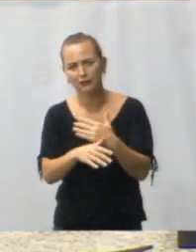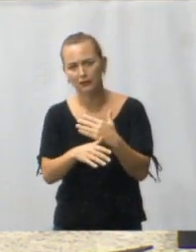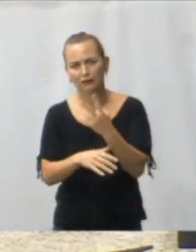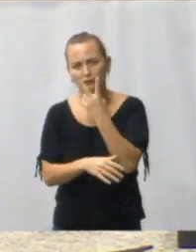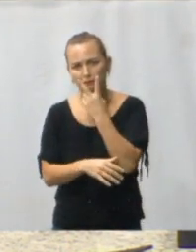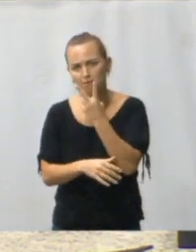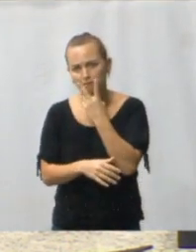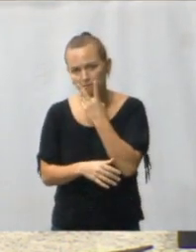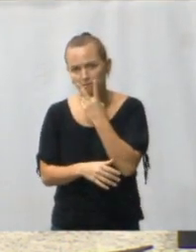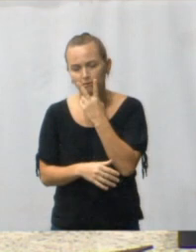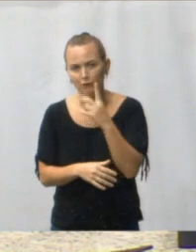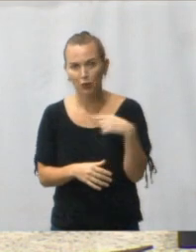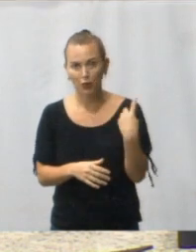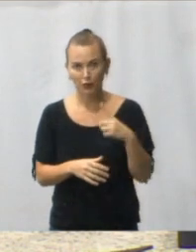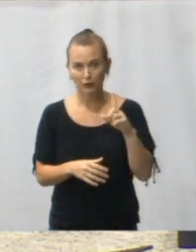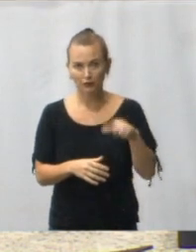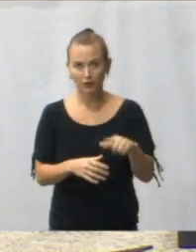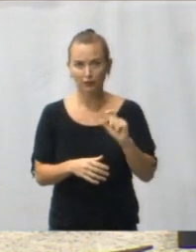e constatar